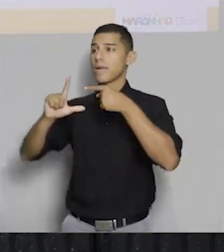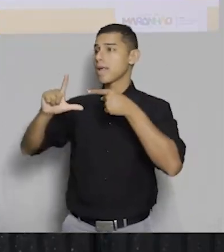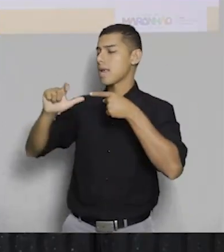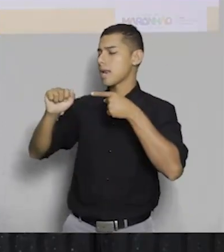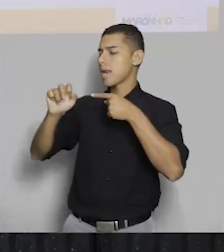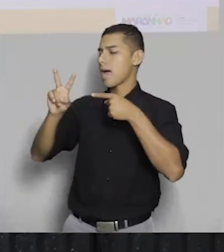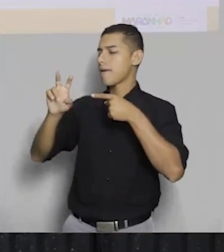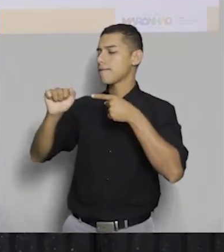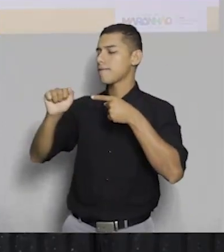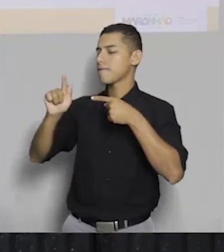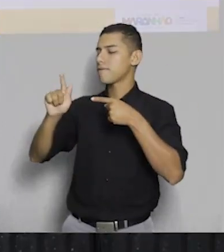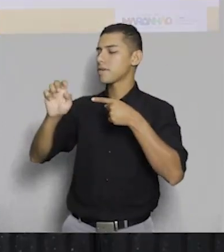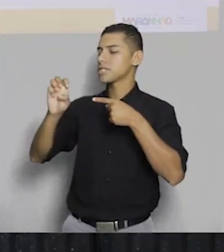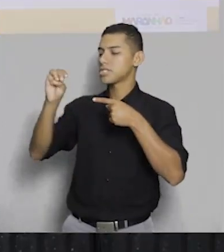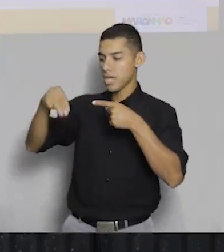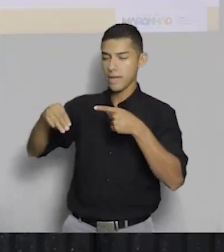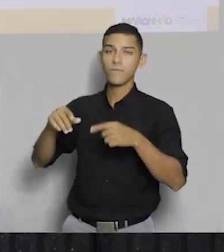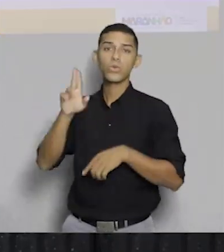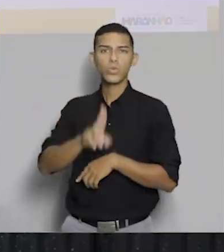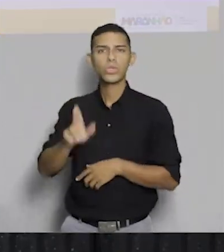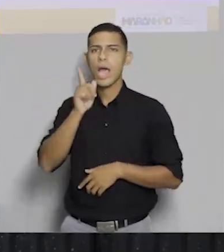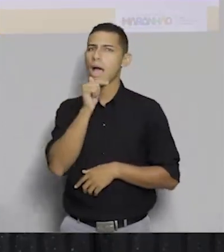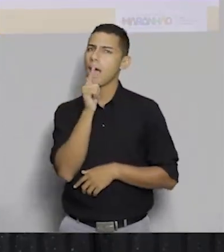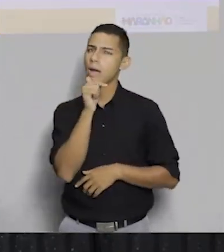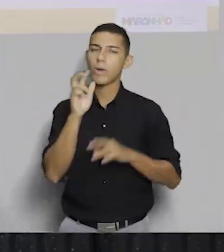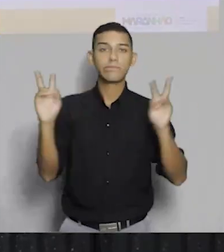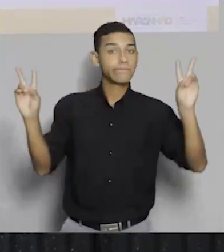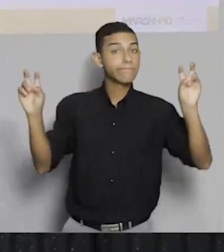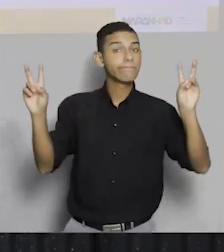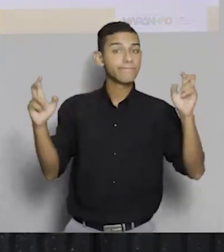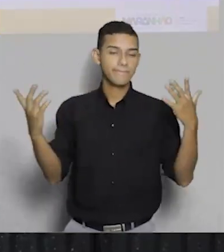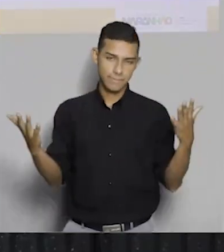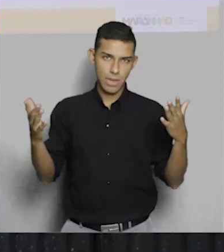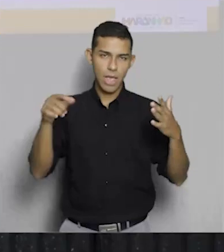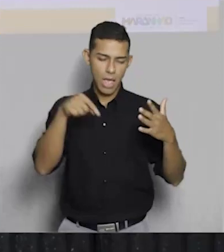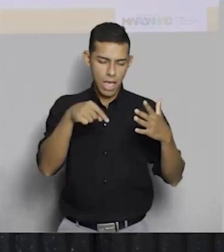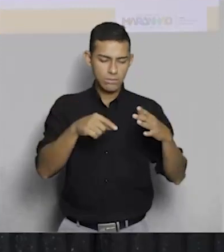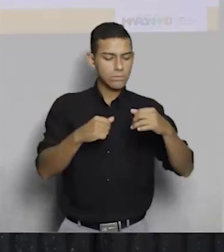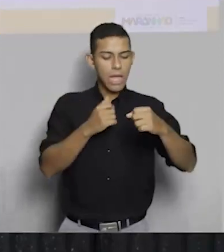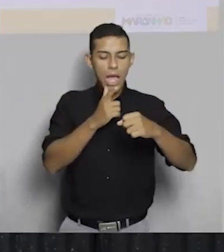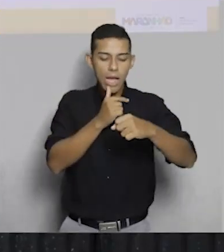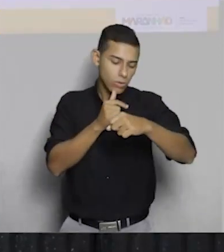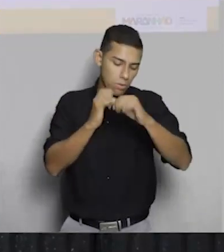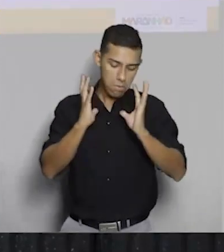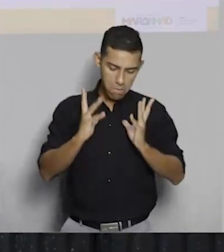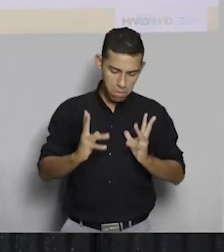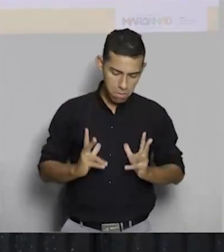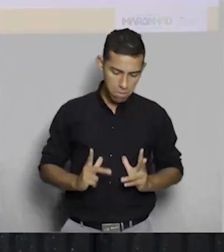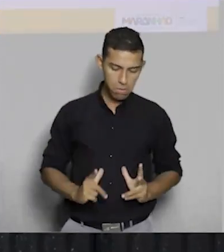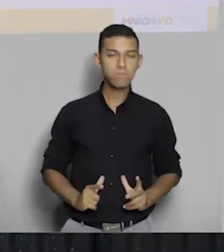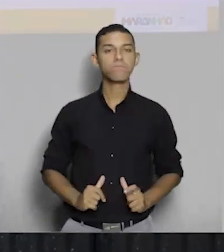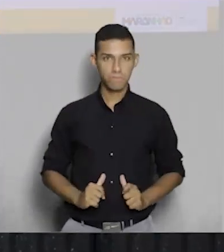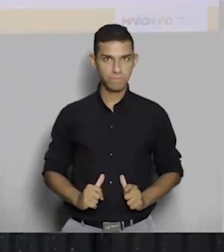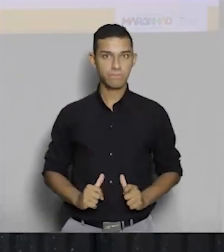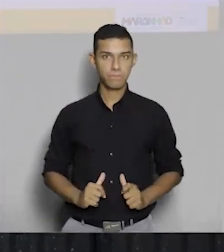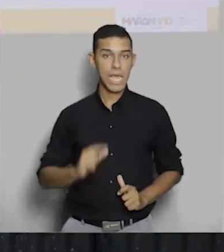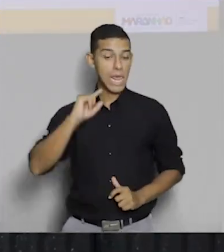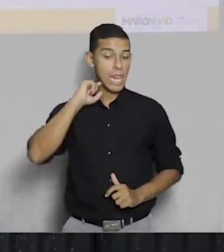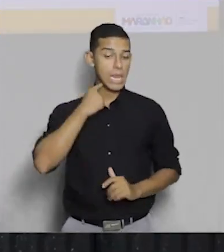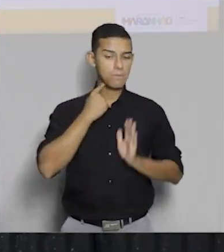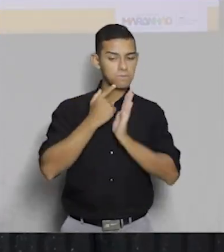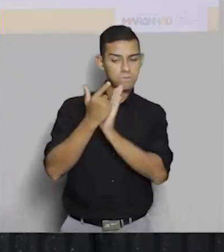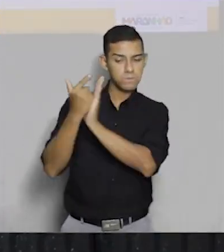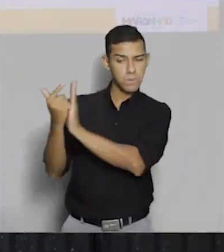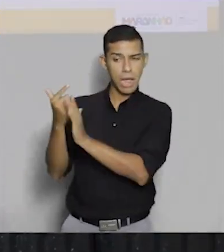né? Então, vou utilizar a água para, entre aspas, tornar aquela estrutura limpa. Mas a sua